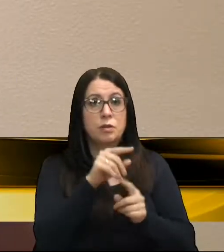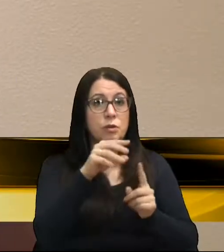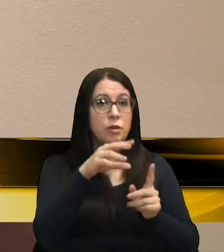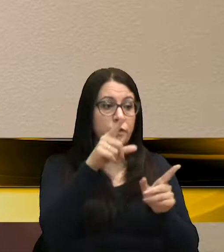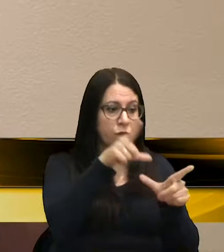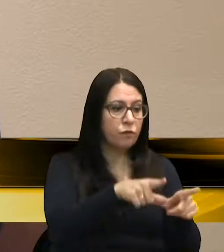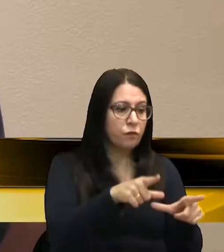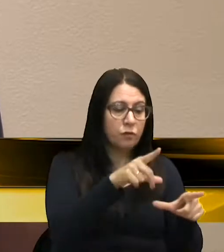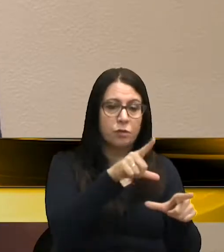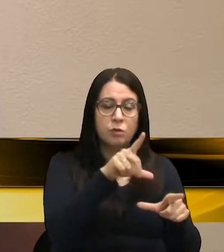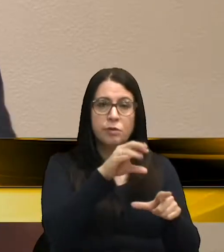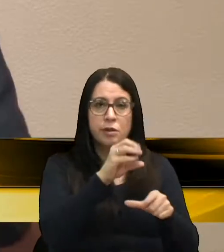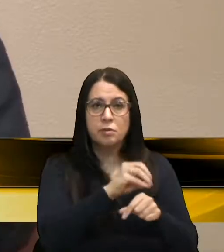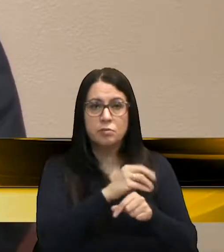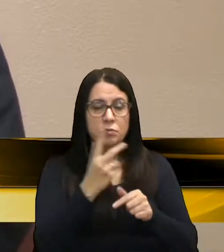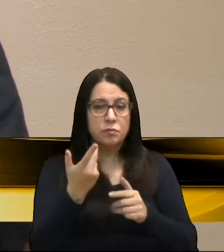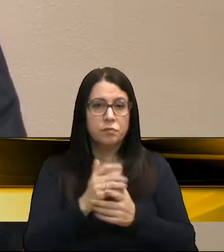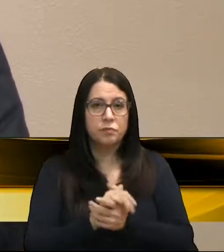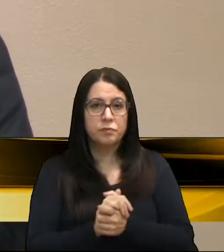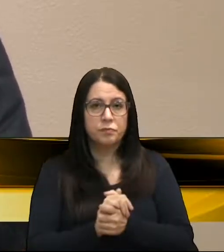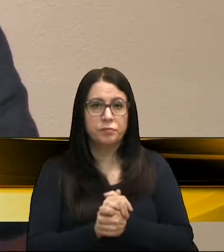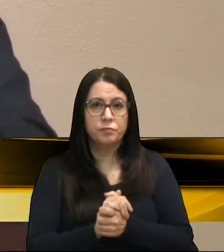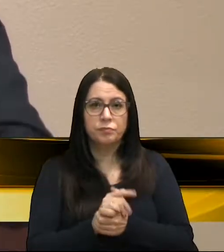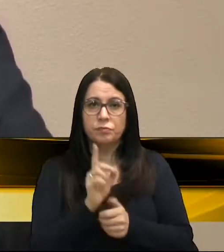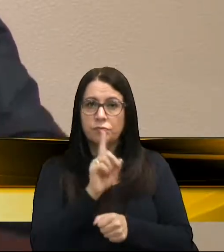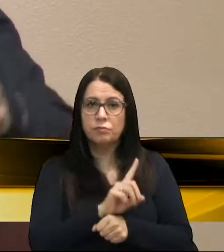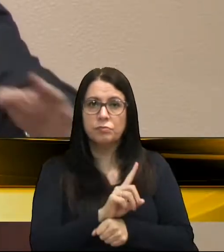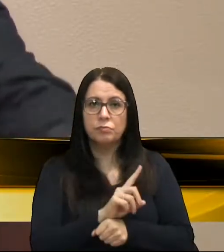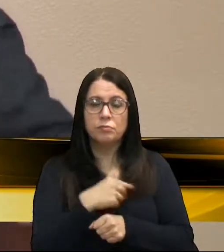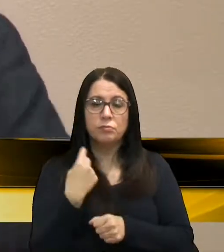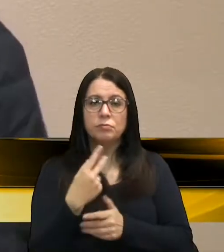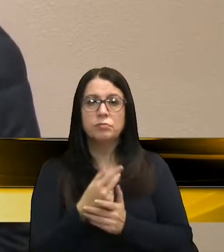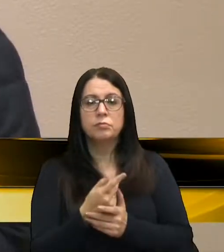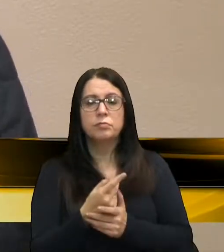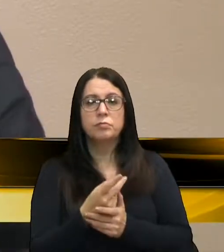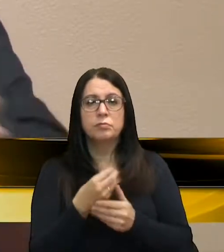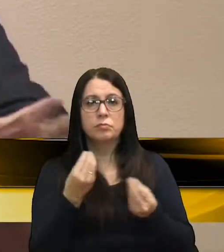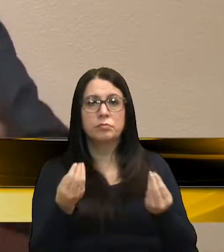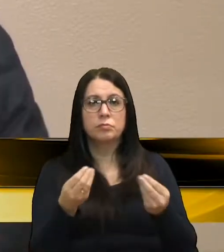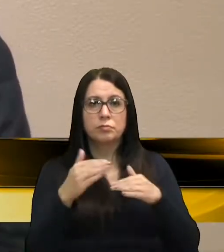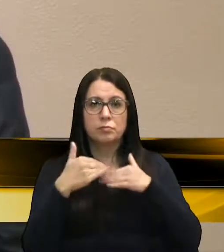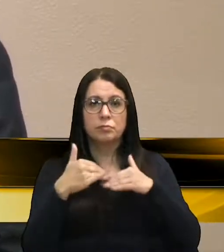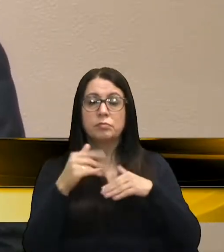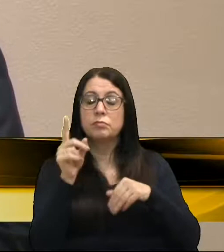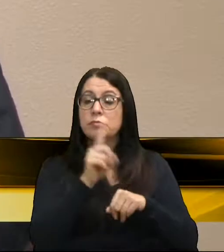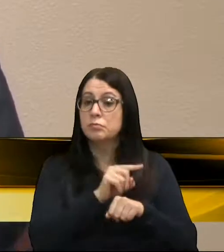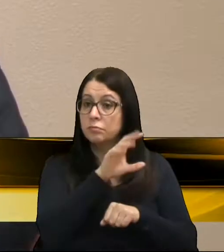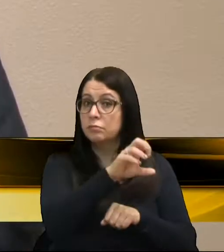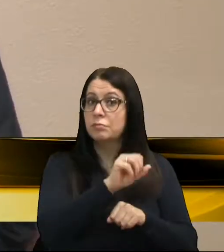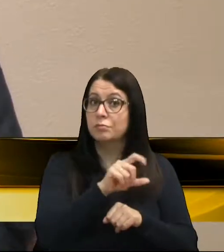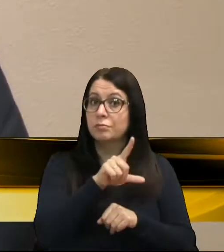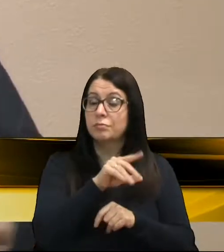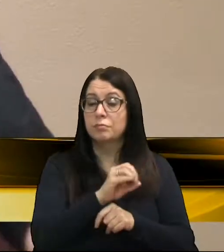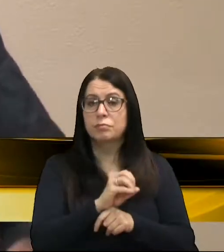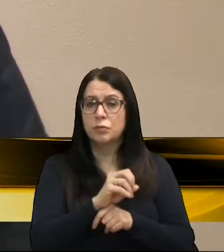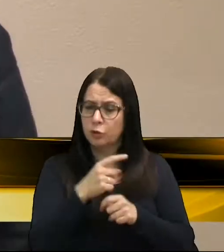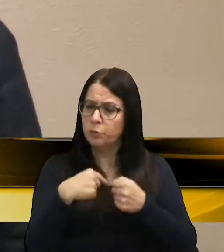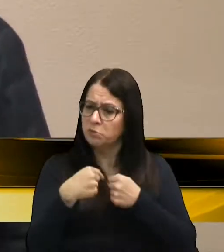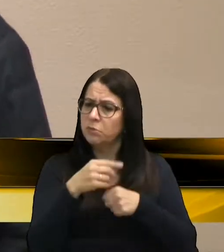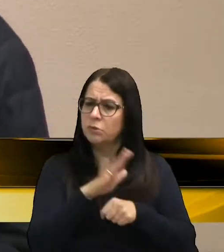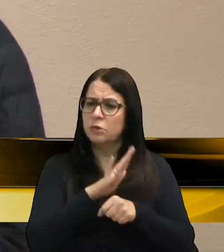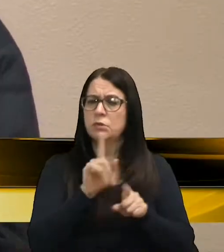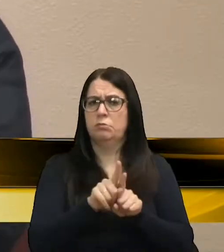vocês vão colocar os lixos tal dia, nós vamos disponibilizar o caminhão aquele dia para recolher. O município tem